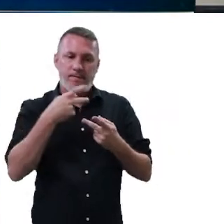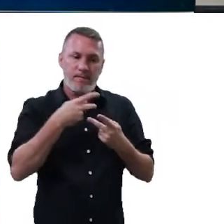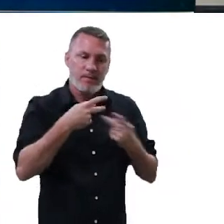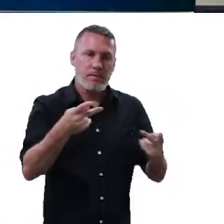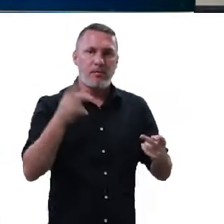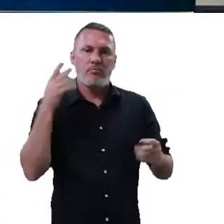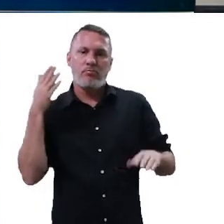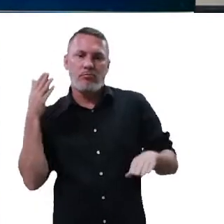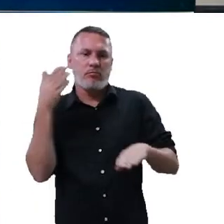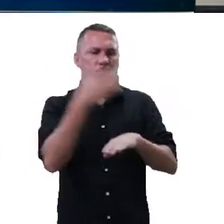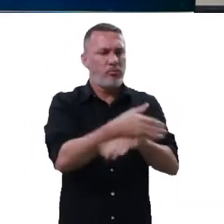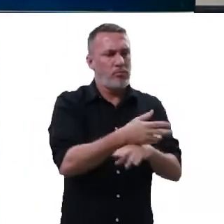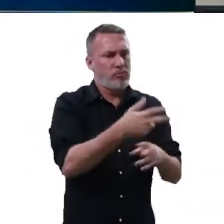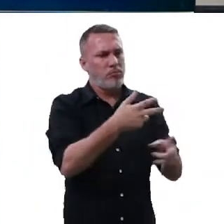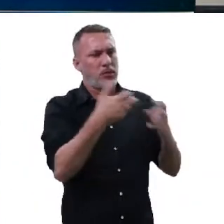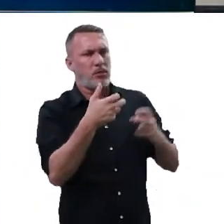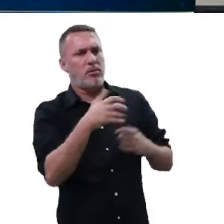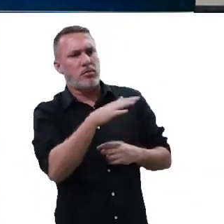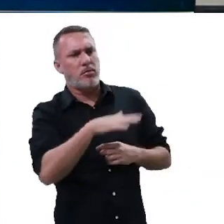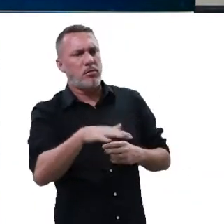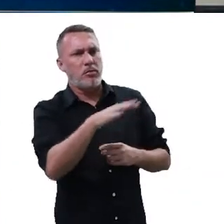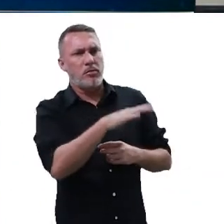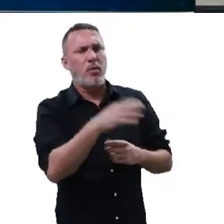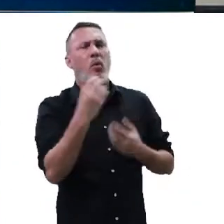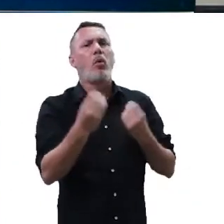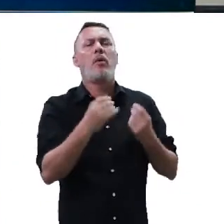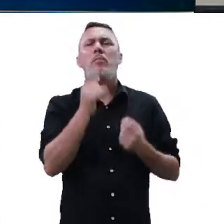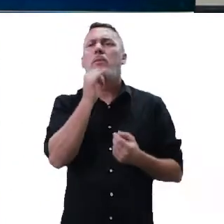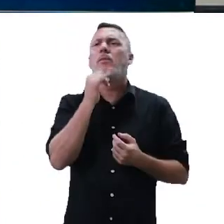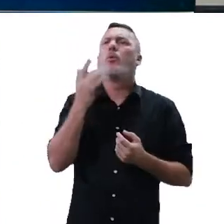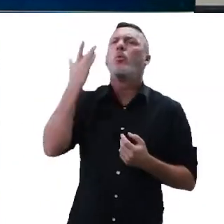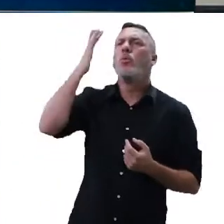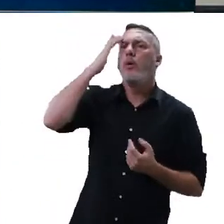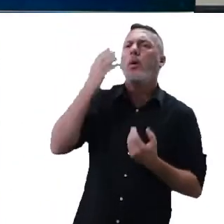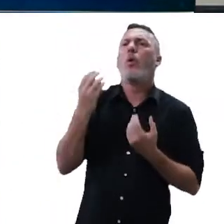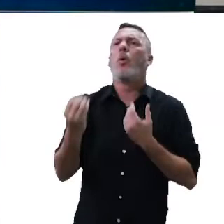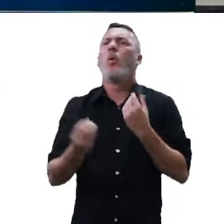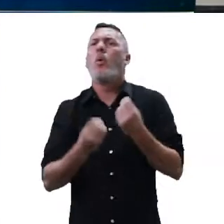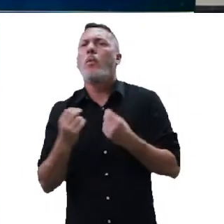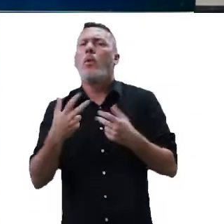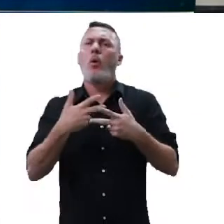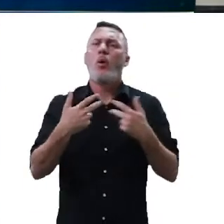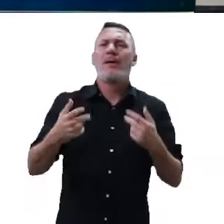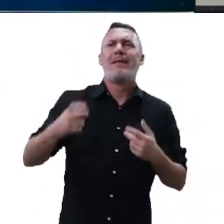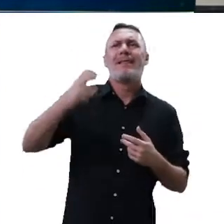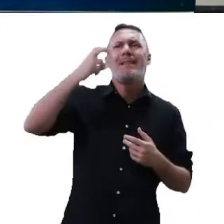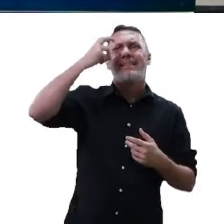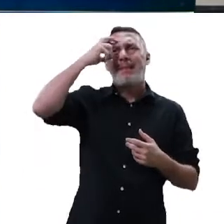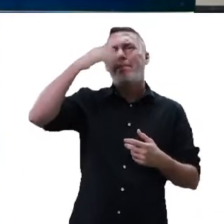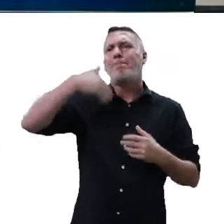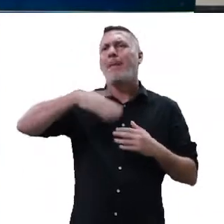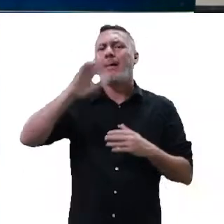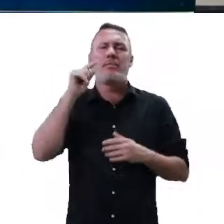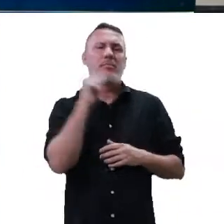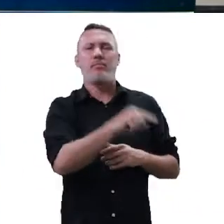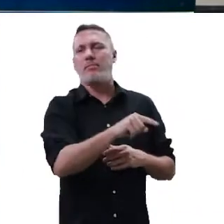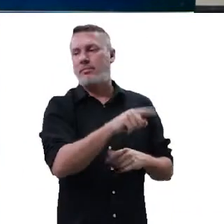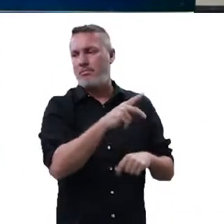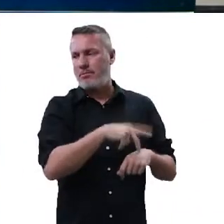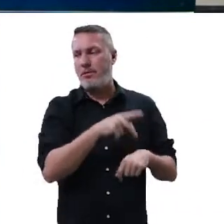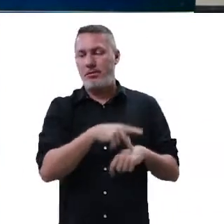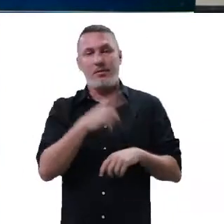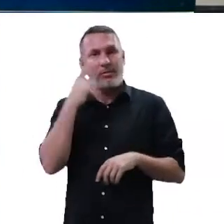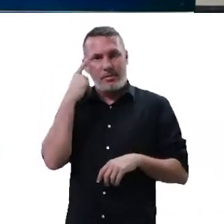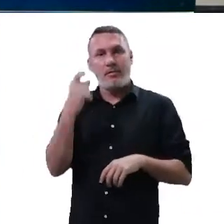visitar esse oráculo, ouviu uma das suas sacerdotisas que o fato de ele não saber nada tornava mais o homem mais inteligente do mundo.